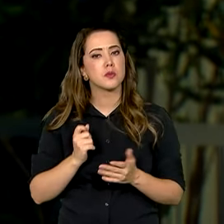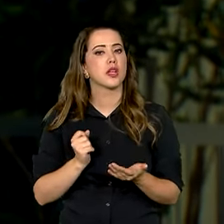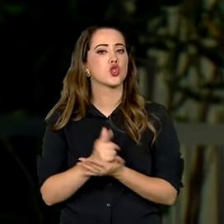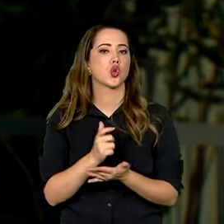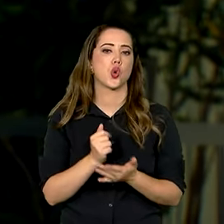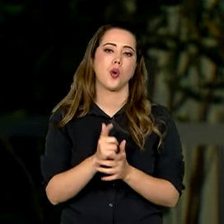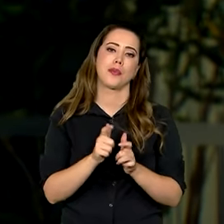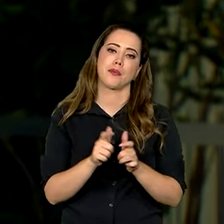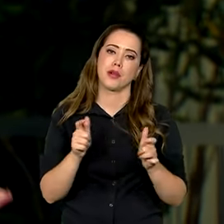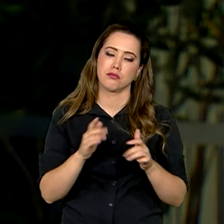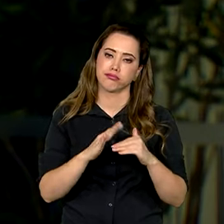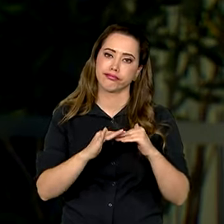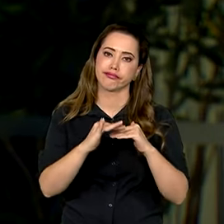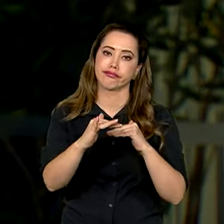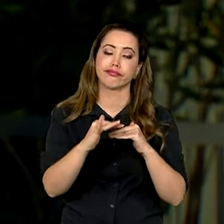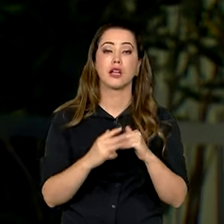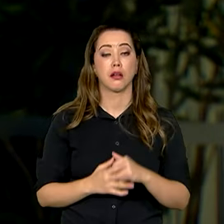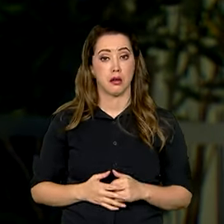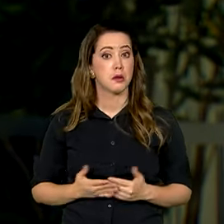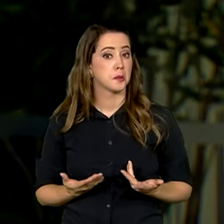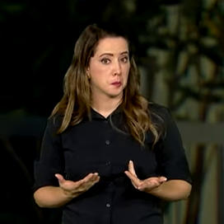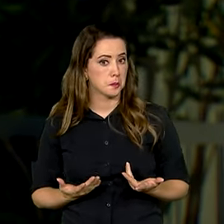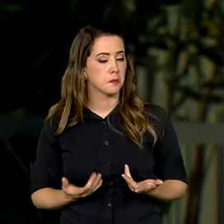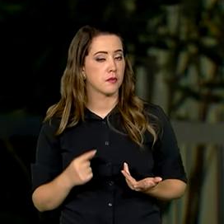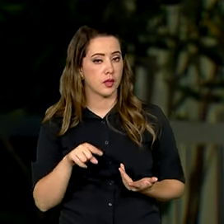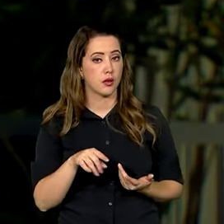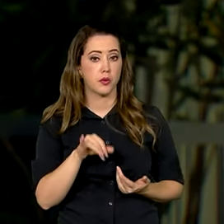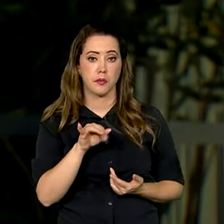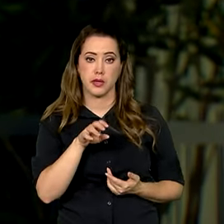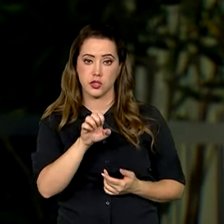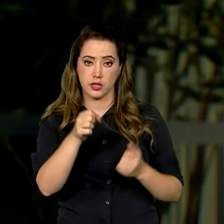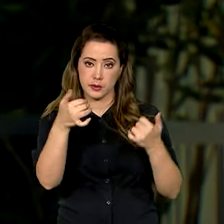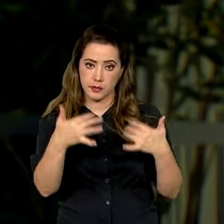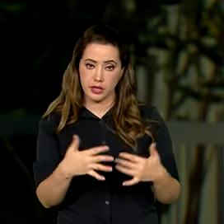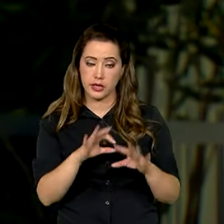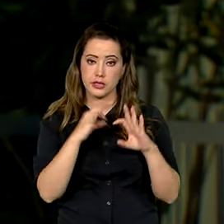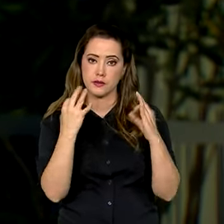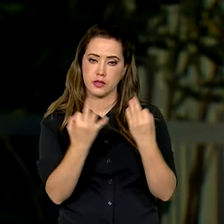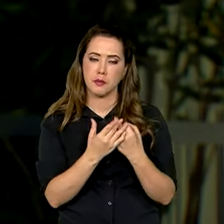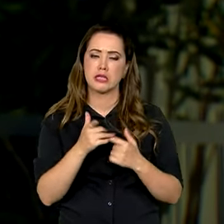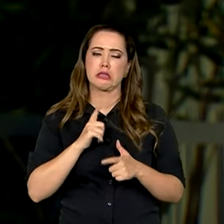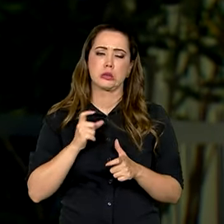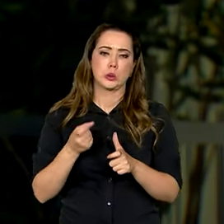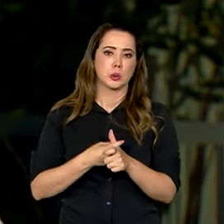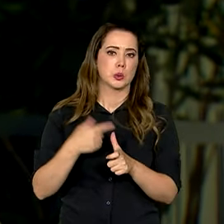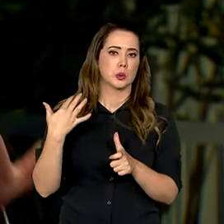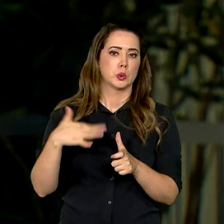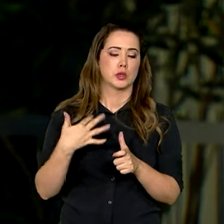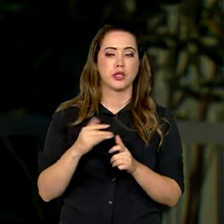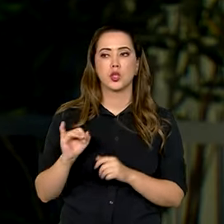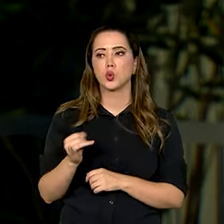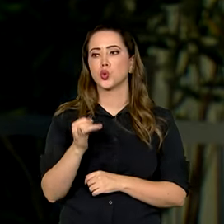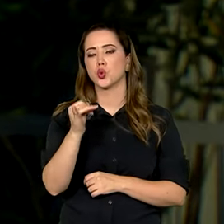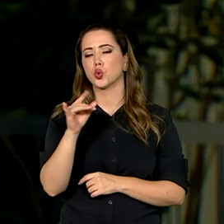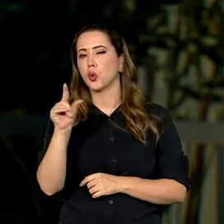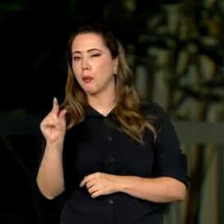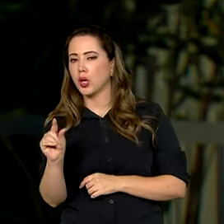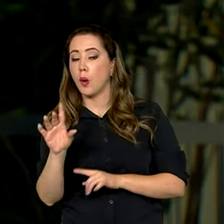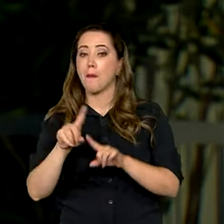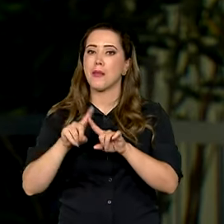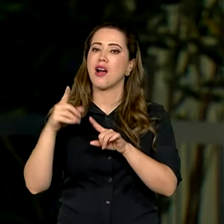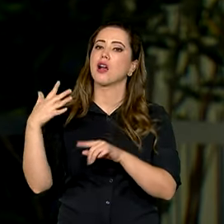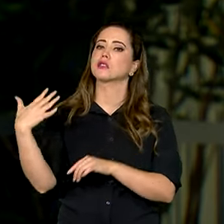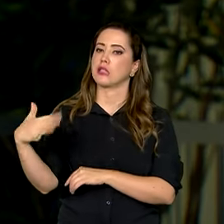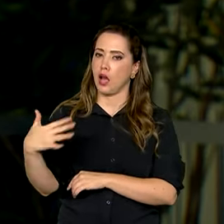consumo ainda mantido em alta. O IBGE pondera que as famílias ainda estão endividadas, que os juros, apesar de mais baixos,